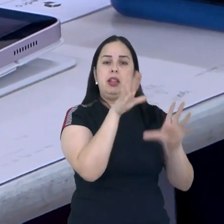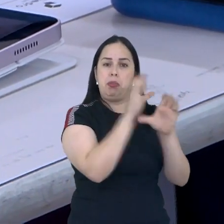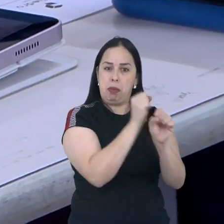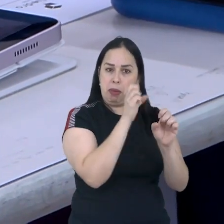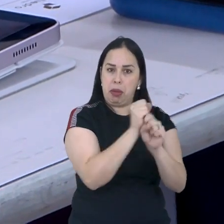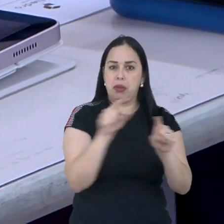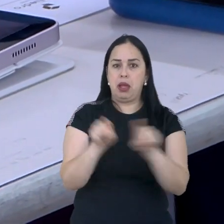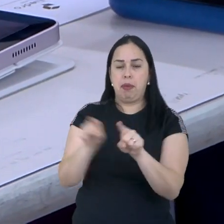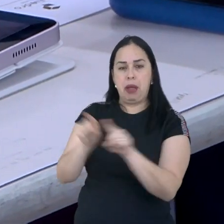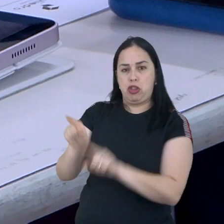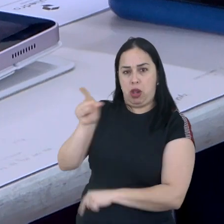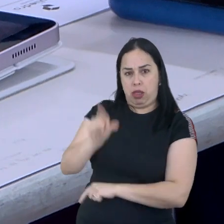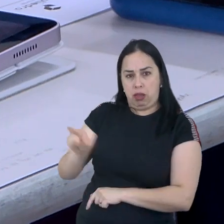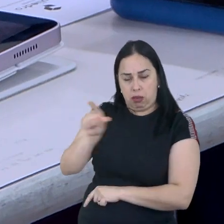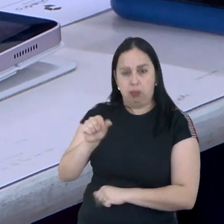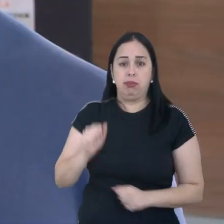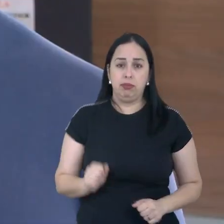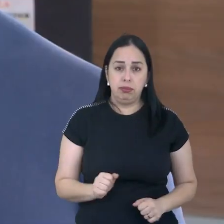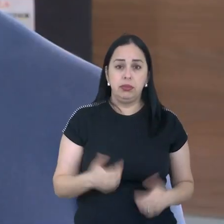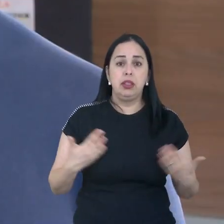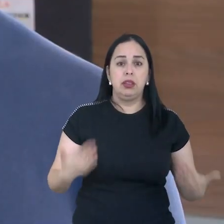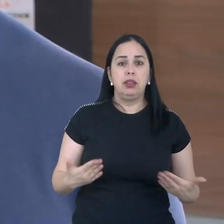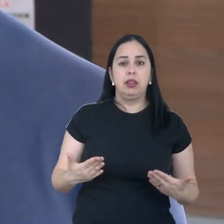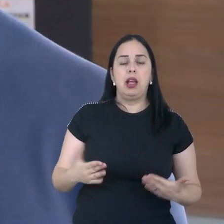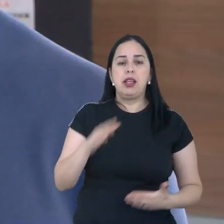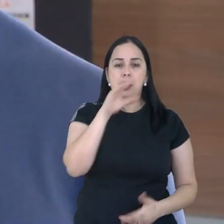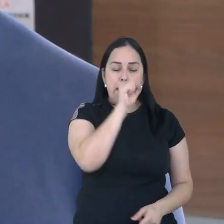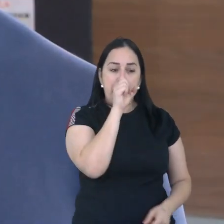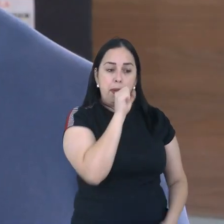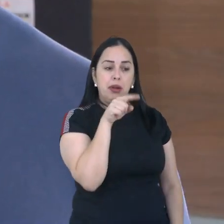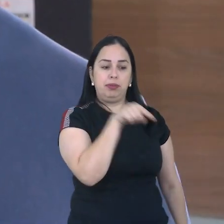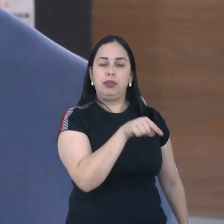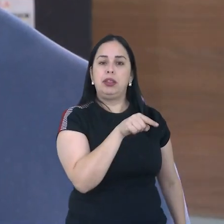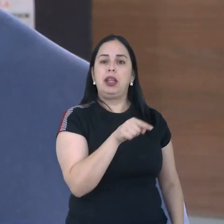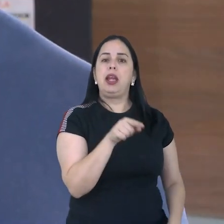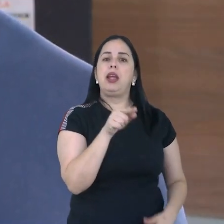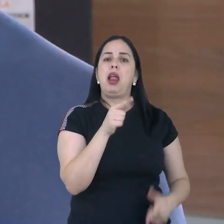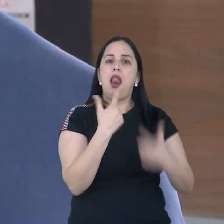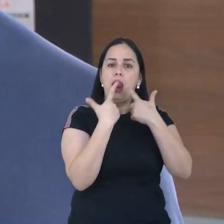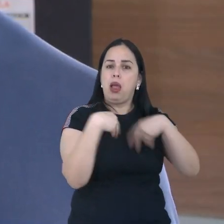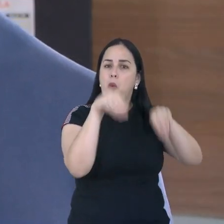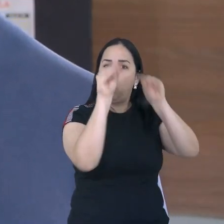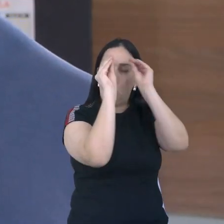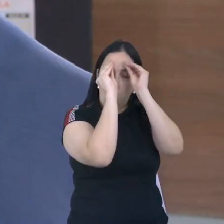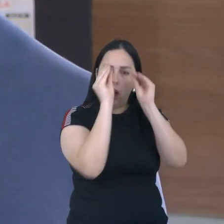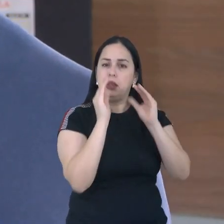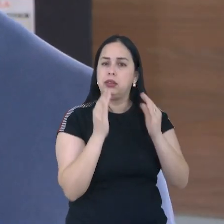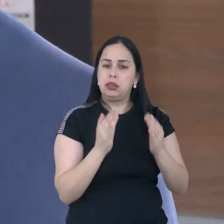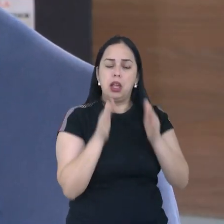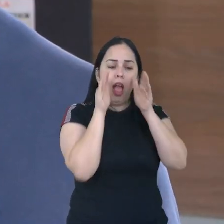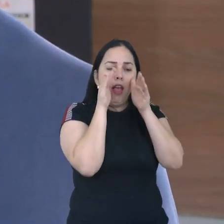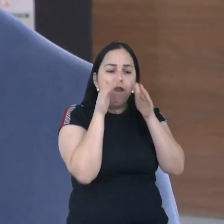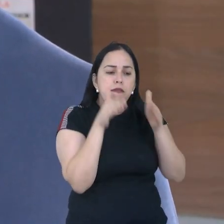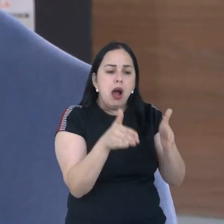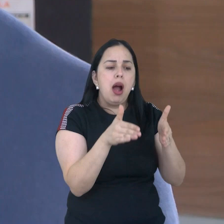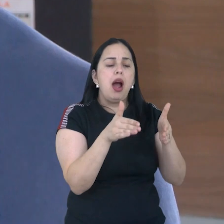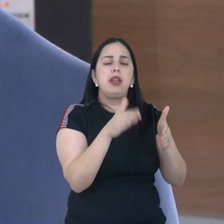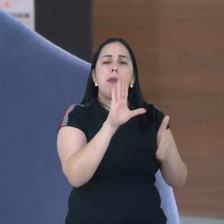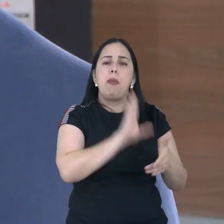conhecimento, humanas e exatas. O primeiro final de semana é uma prova que tem linguagens,